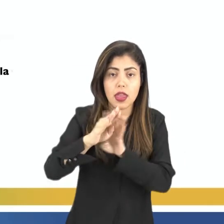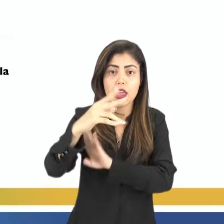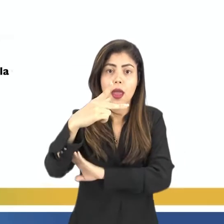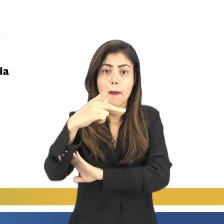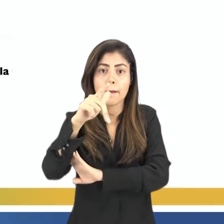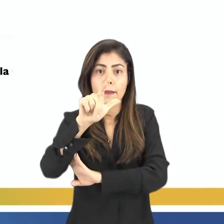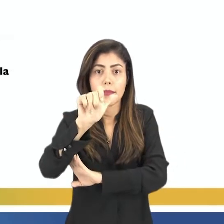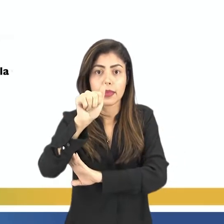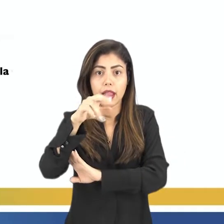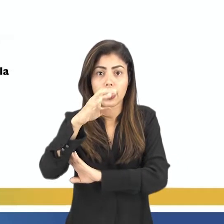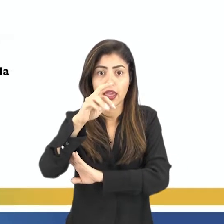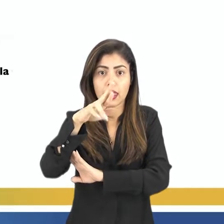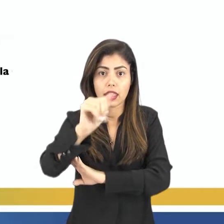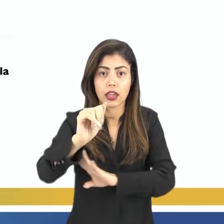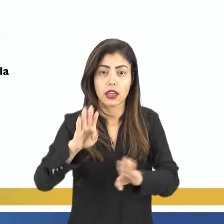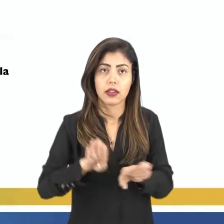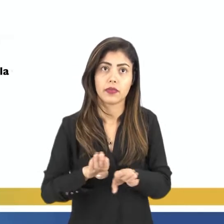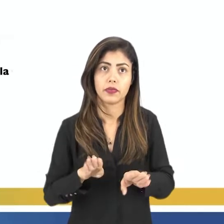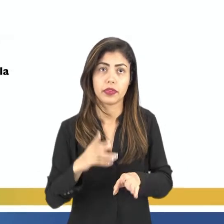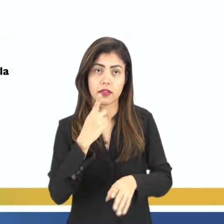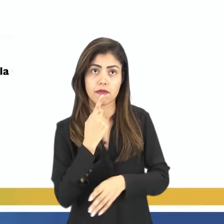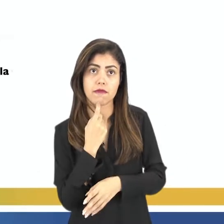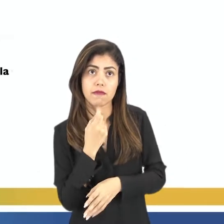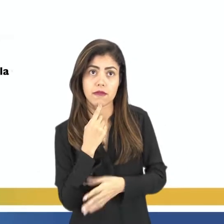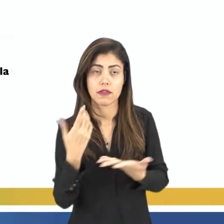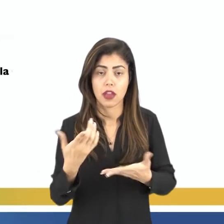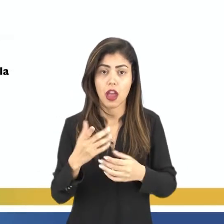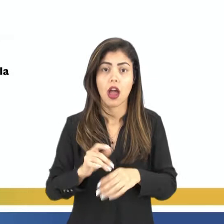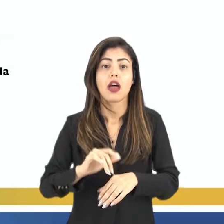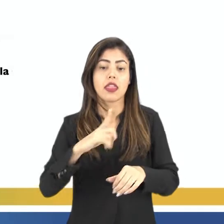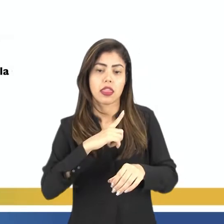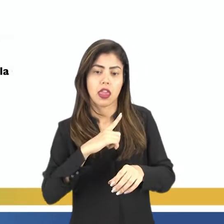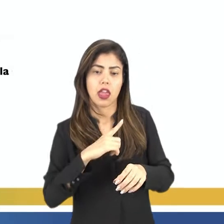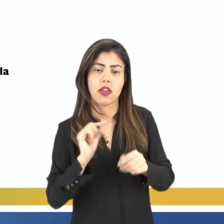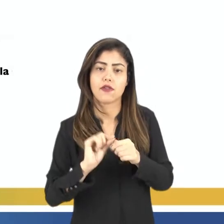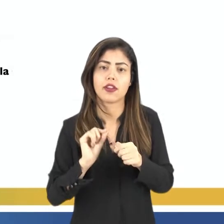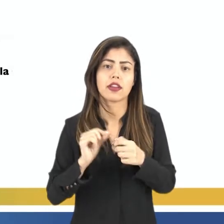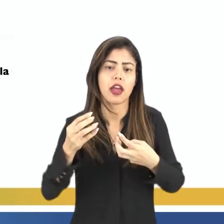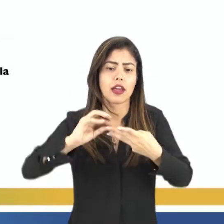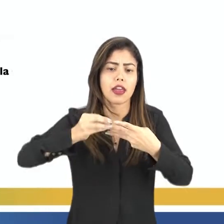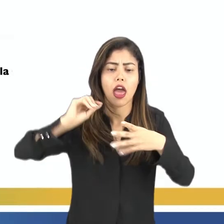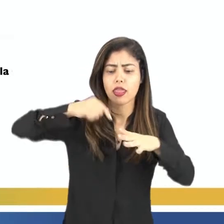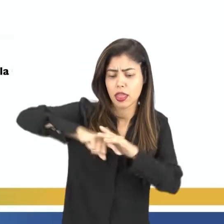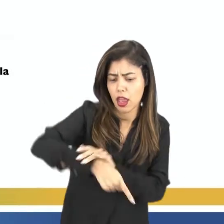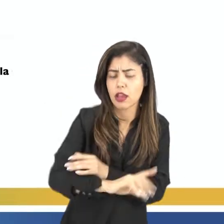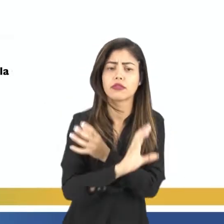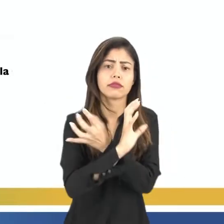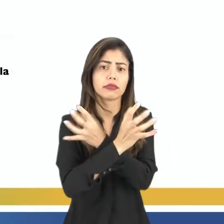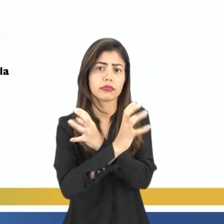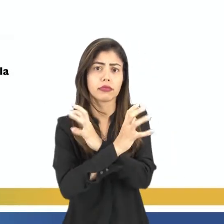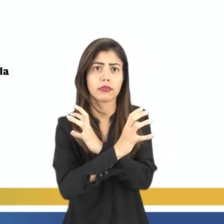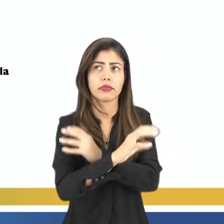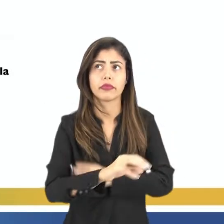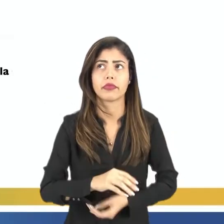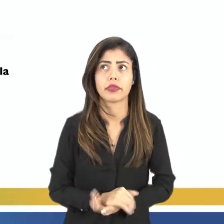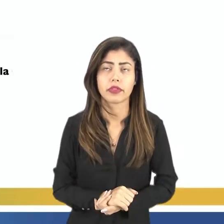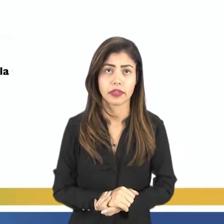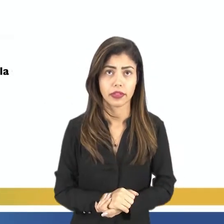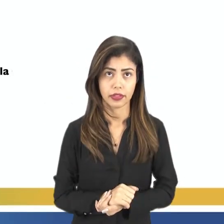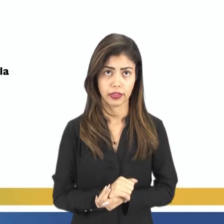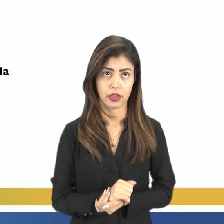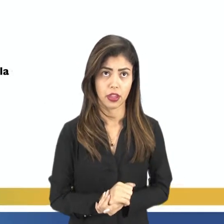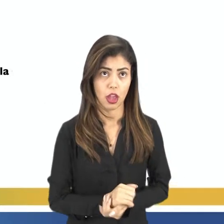Isso mesmo, o nosso sangue, as células do nosso sangue são produzidas dentro dos nossos ossos,